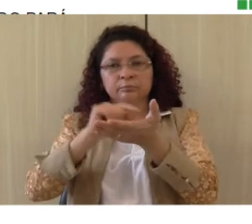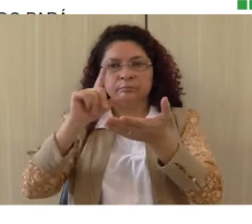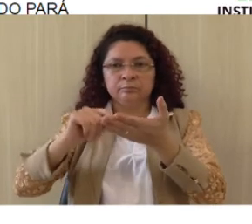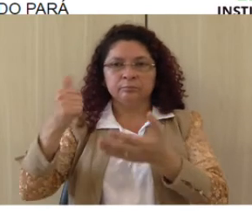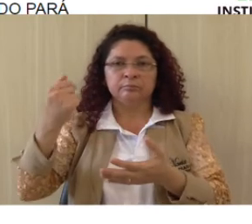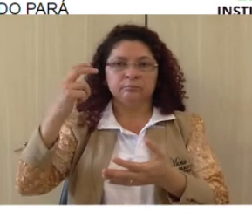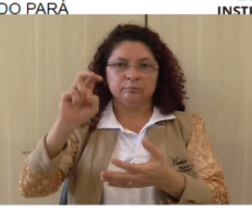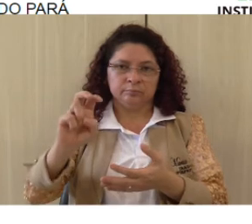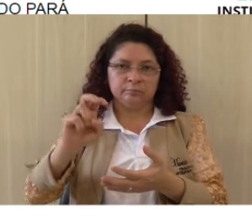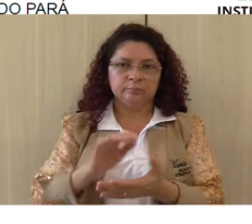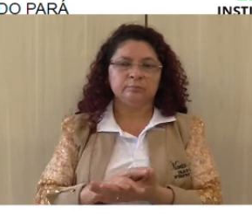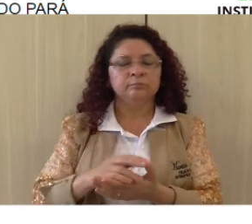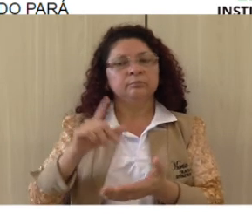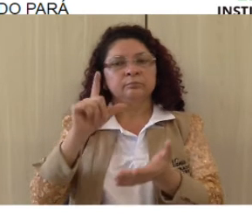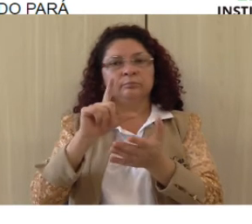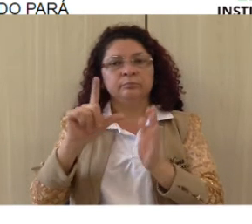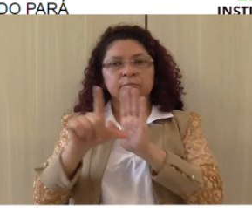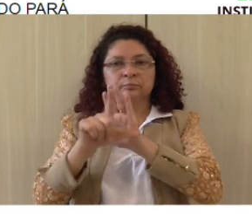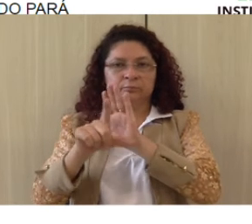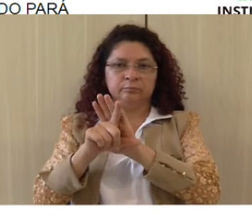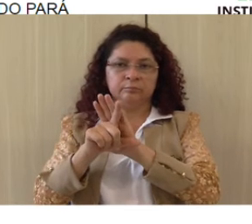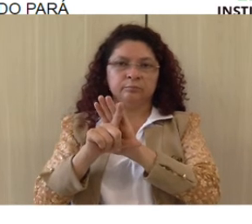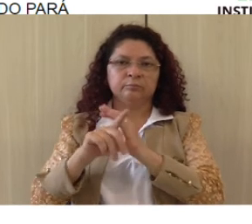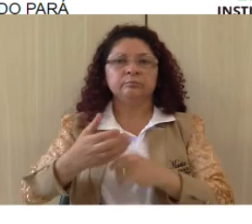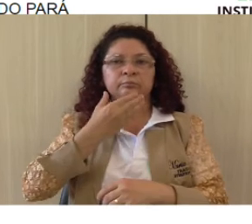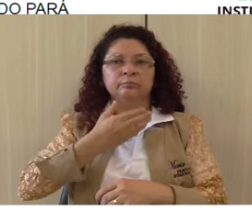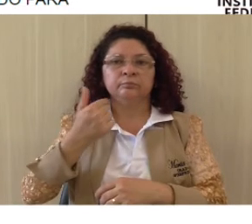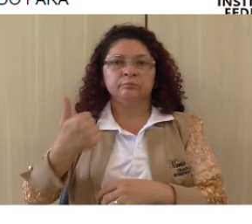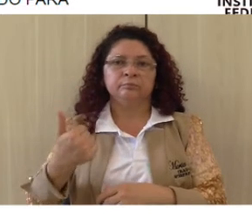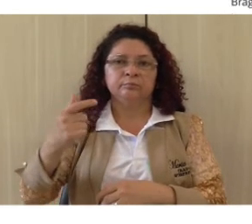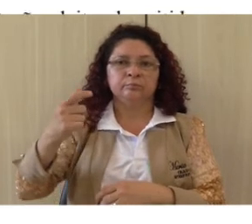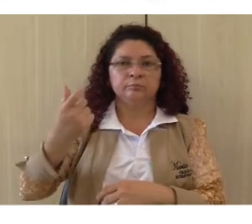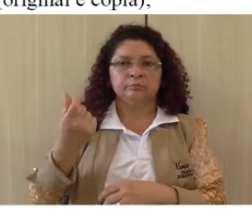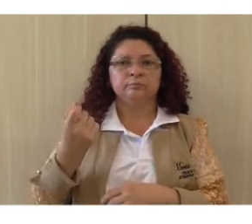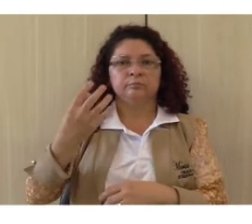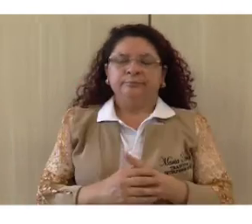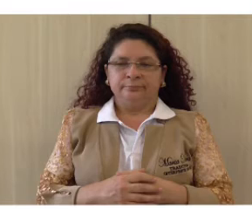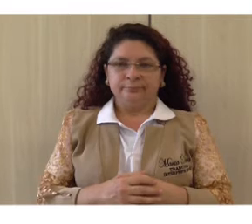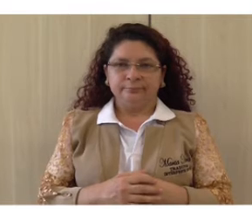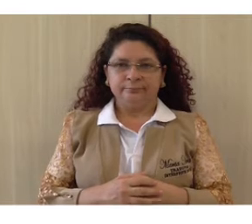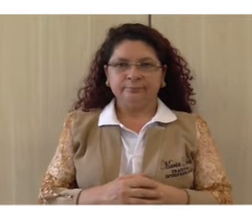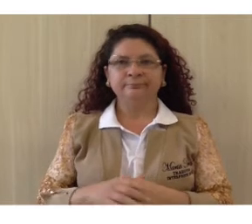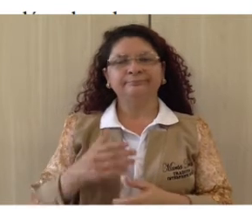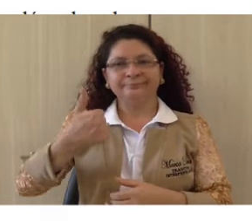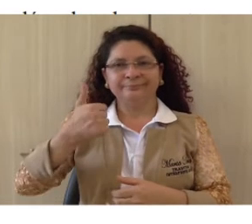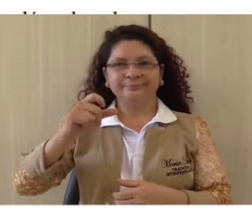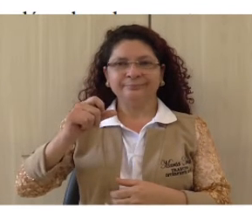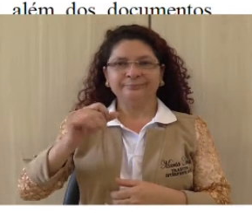nº 4.375, de 1964, original e cópia. Página